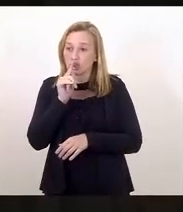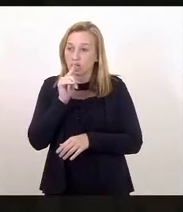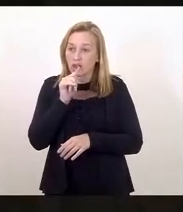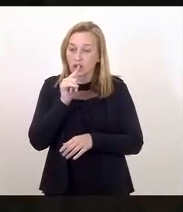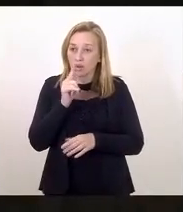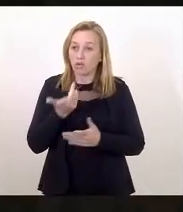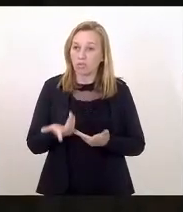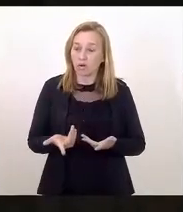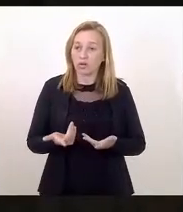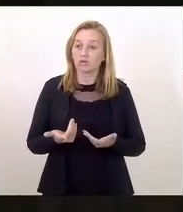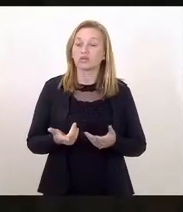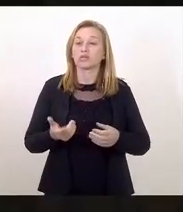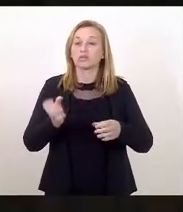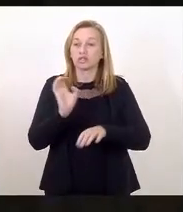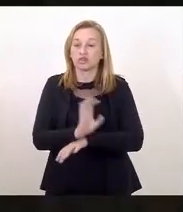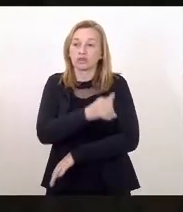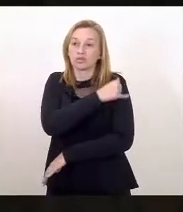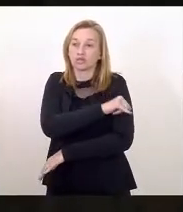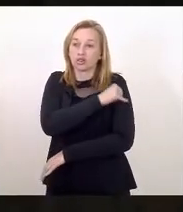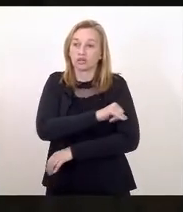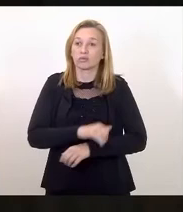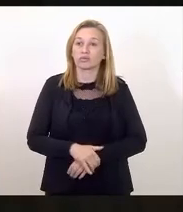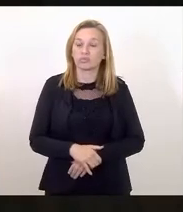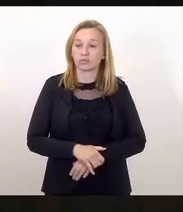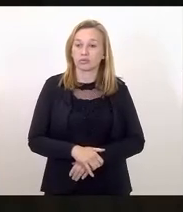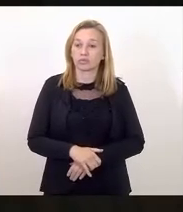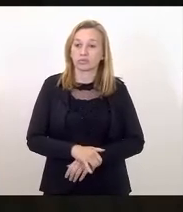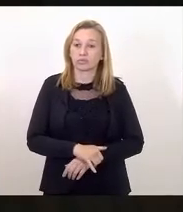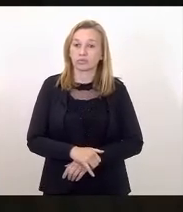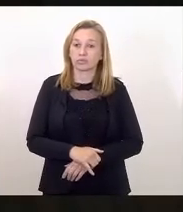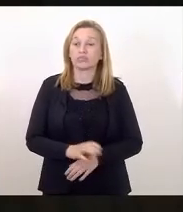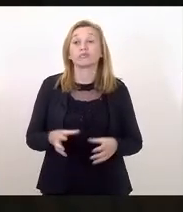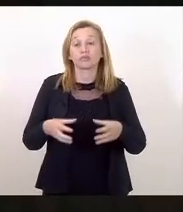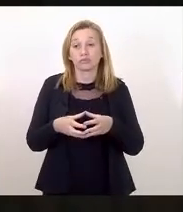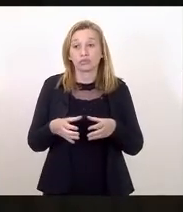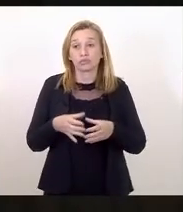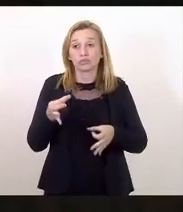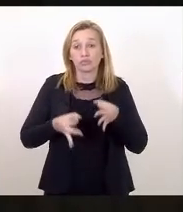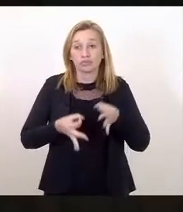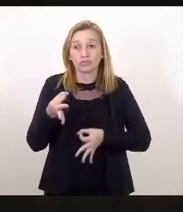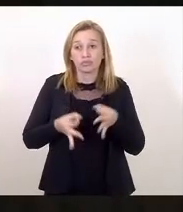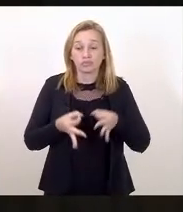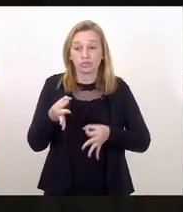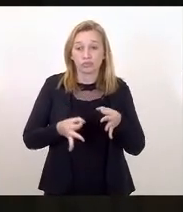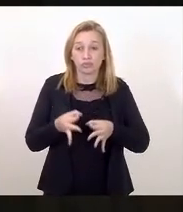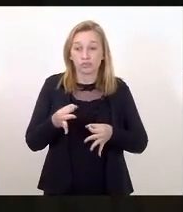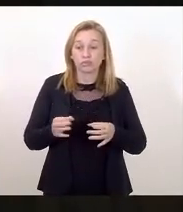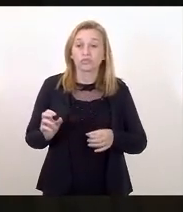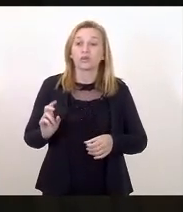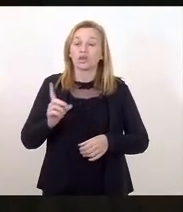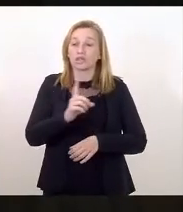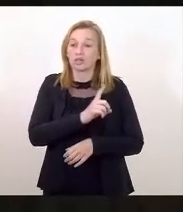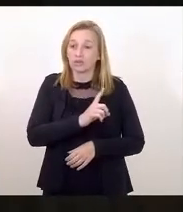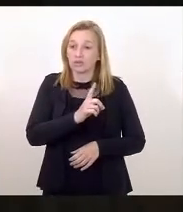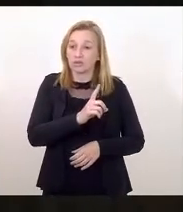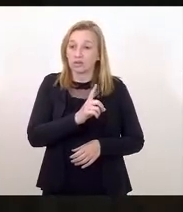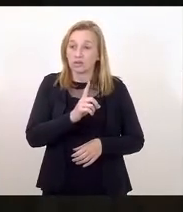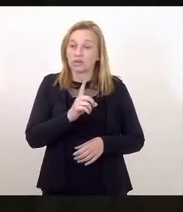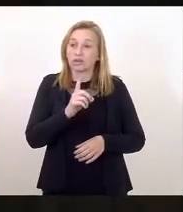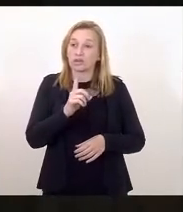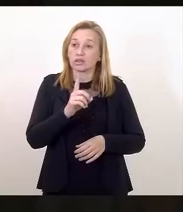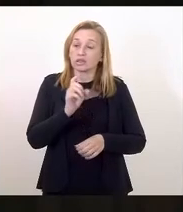menciona no âmbito do Estado do Rio de Janeiro. Pendente e pareceres das comissões de constituição e justiça, de defesa do consumidor, de saneamento